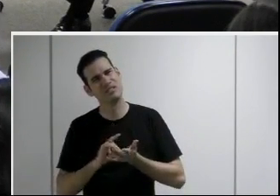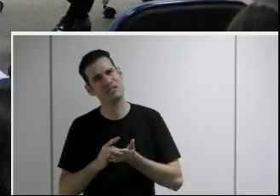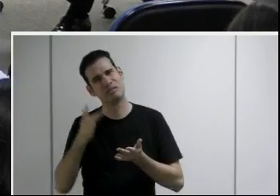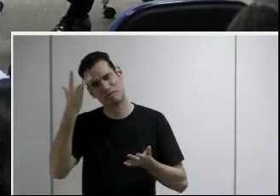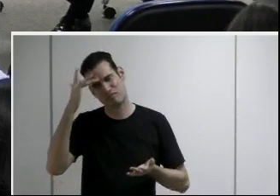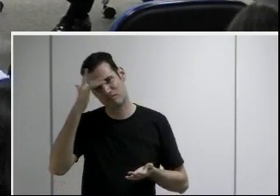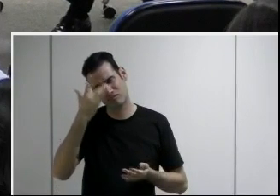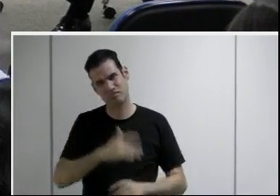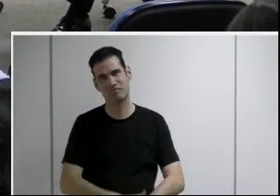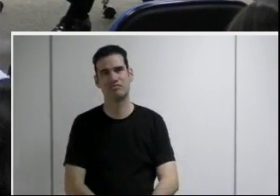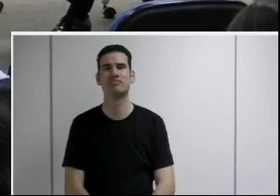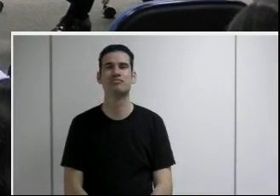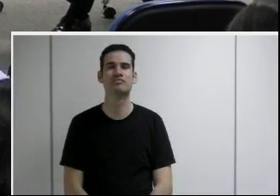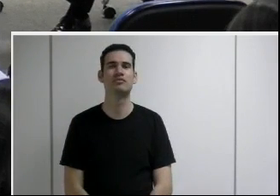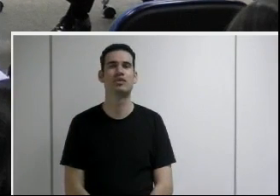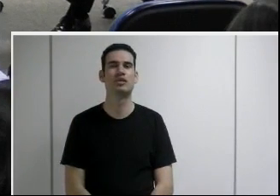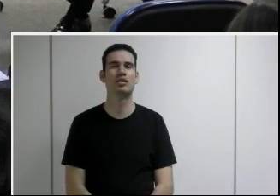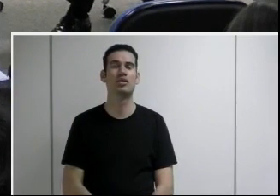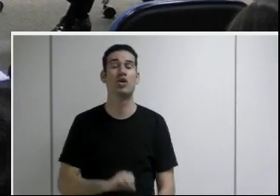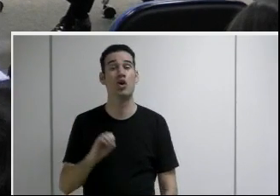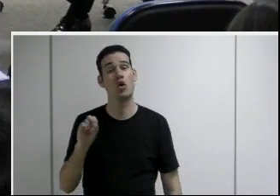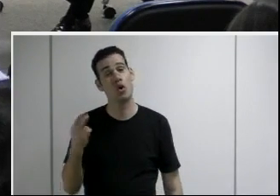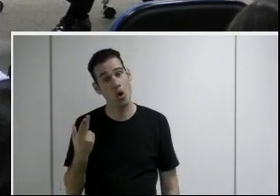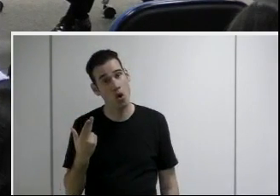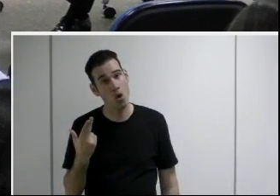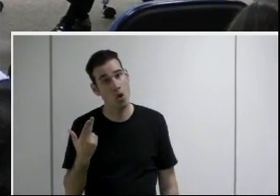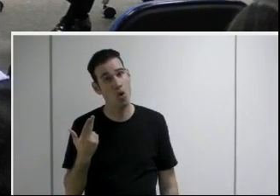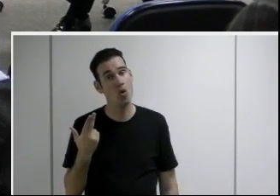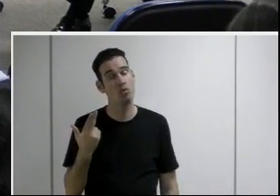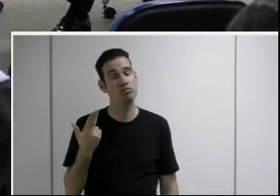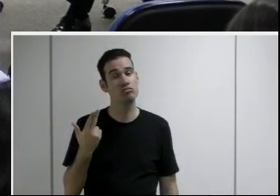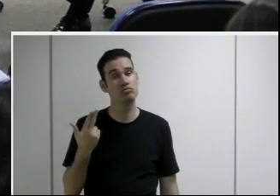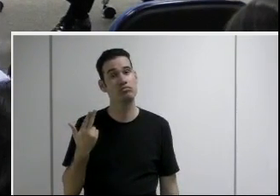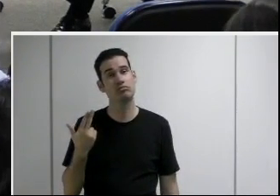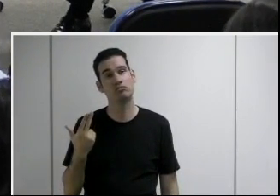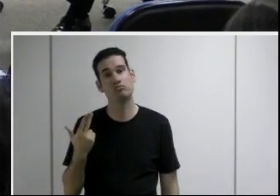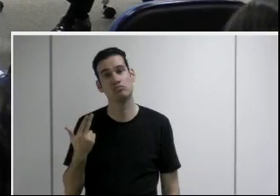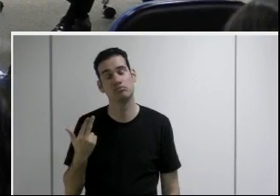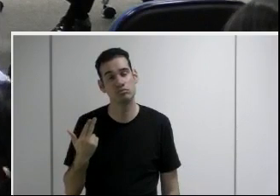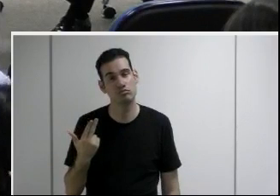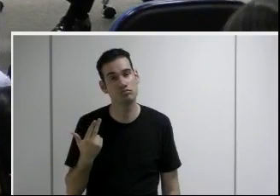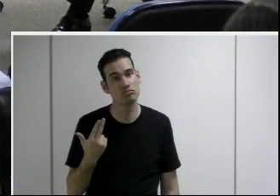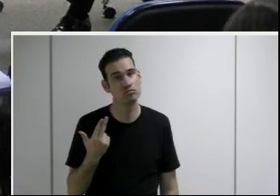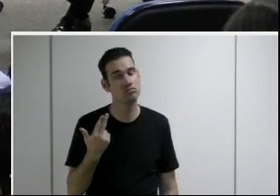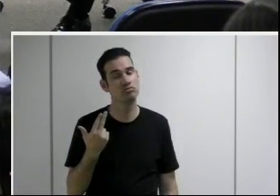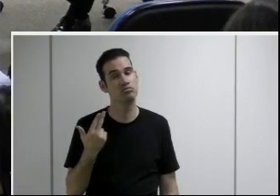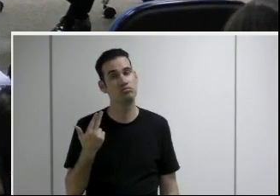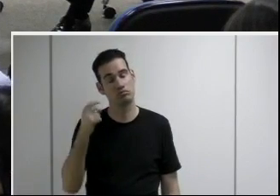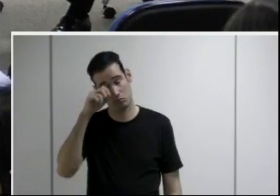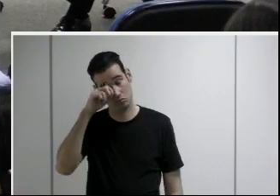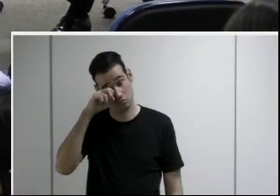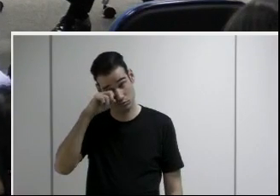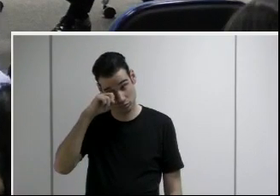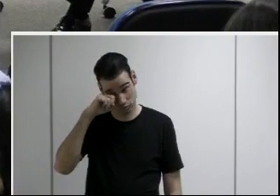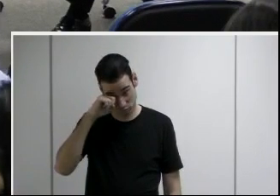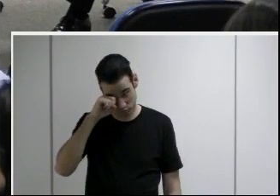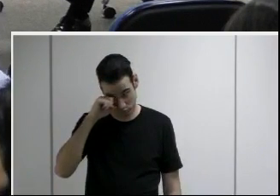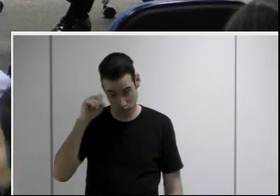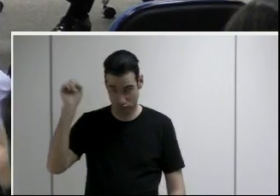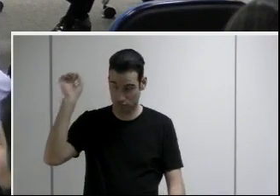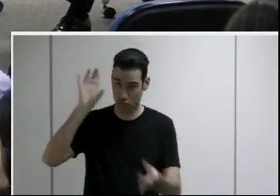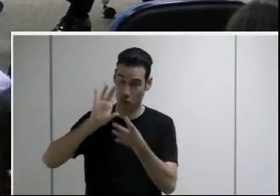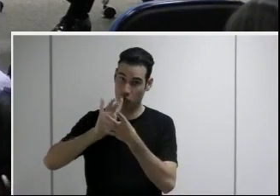legais de processamento? Ou será que eu poderia utilizar aquele dado num contexto de inovação, num contexto